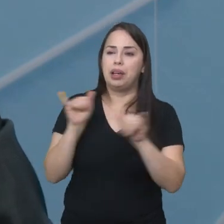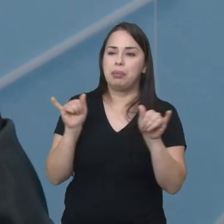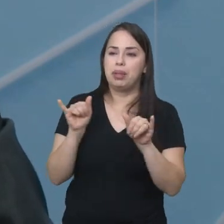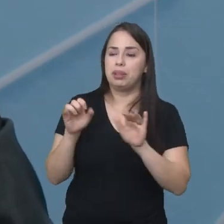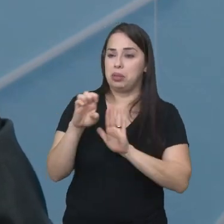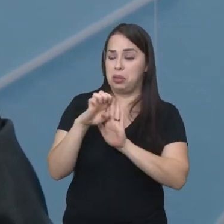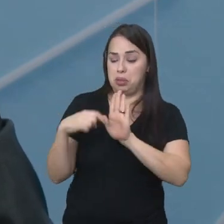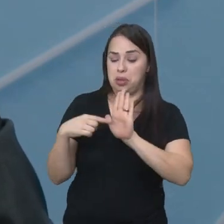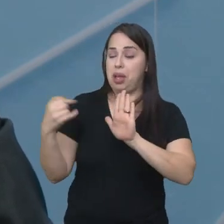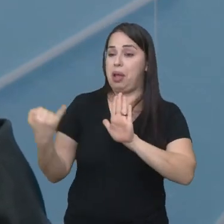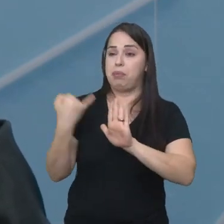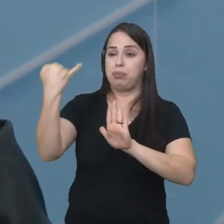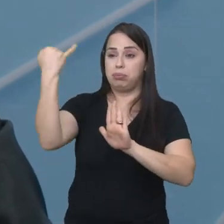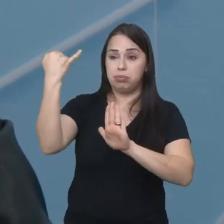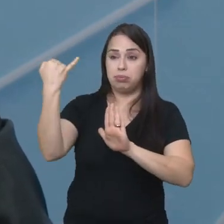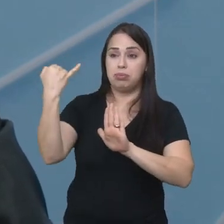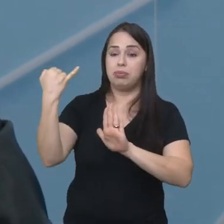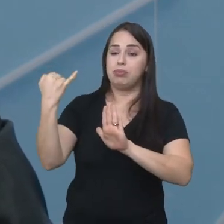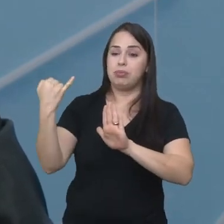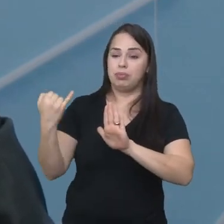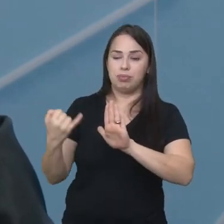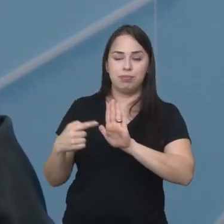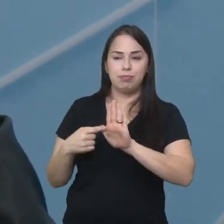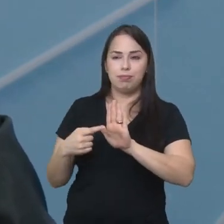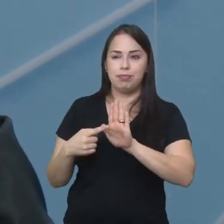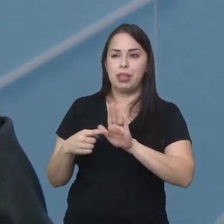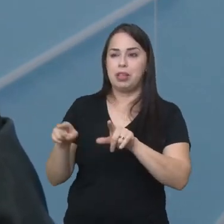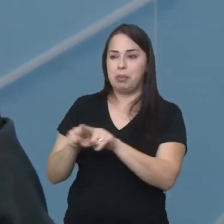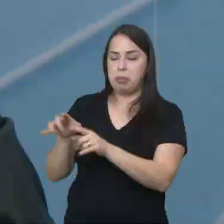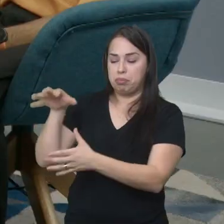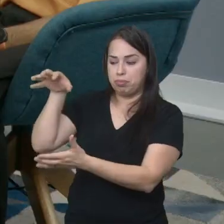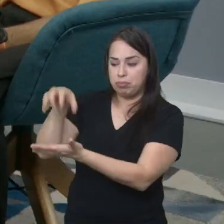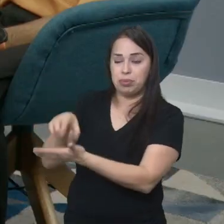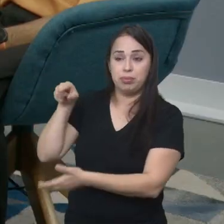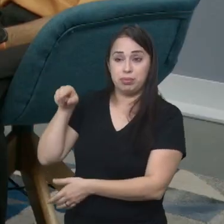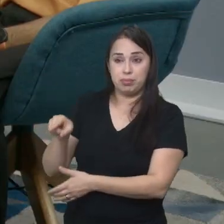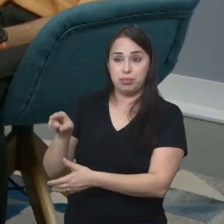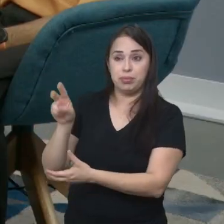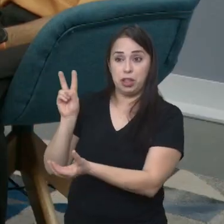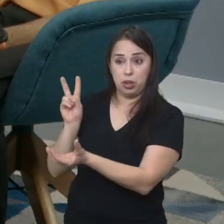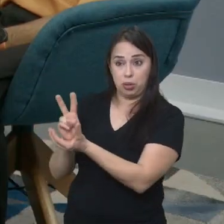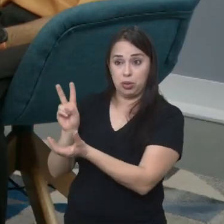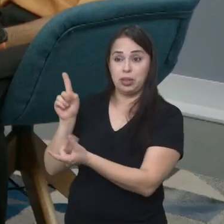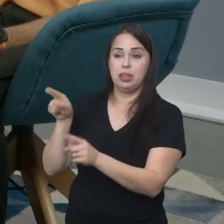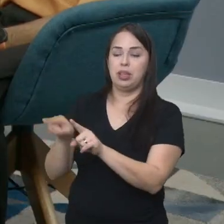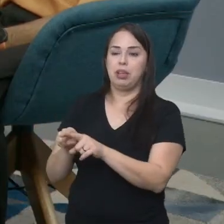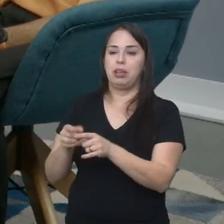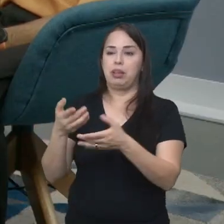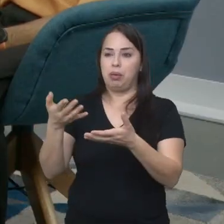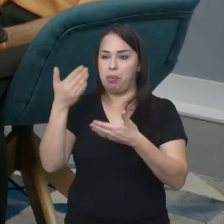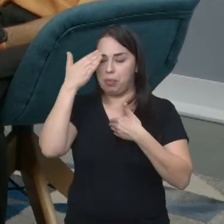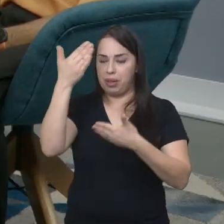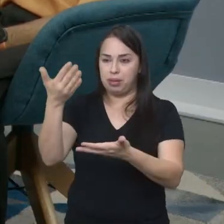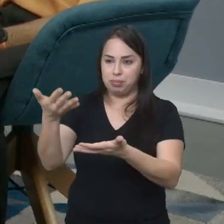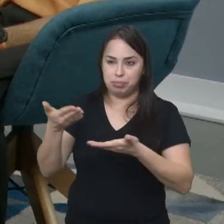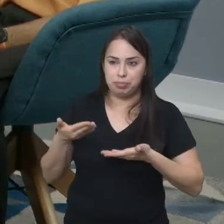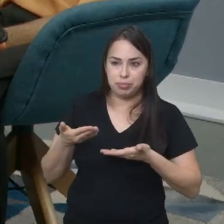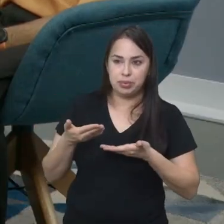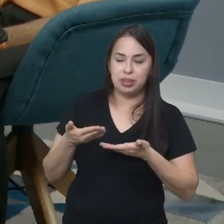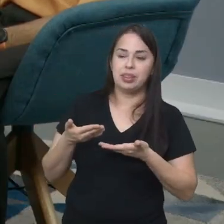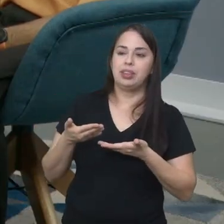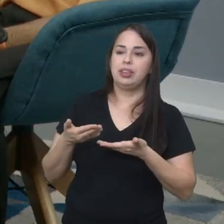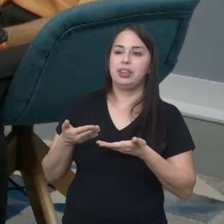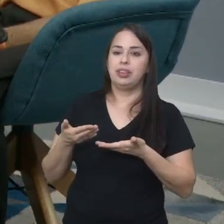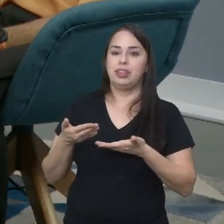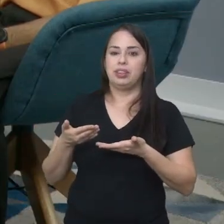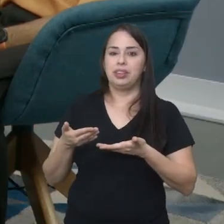a importância do Conselho Tutelar, né? Quero agradecer o convite, né, a iniciativa de